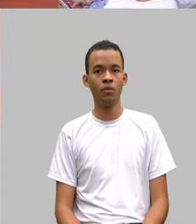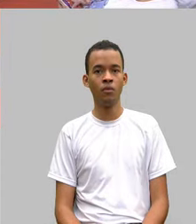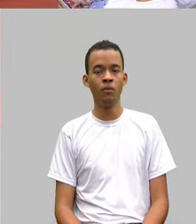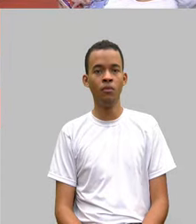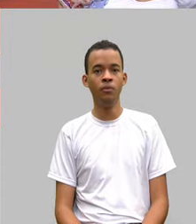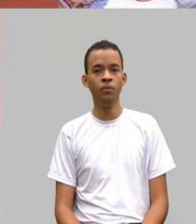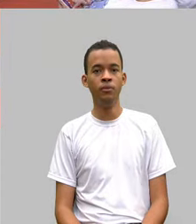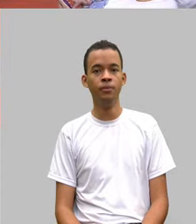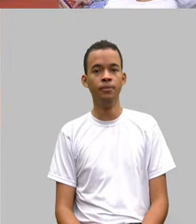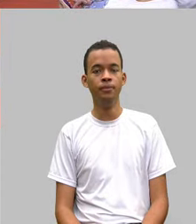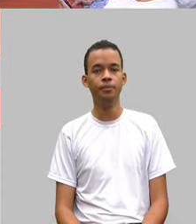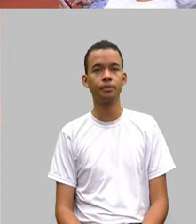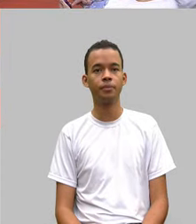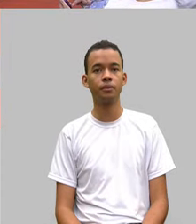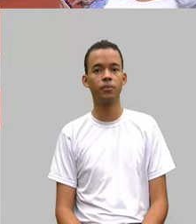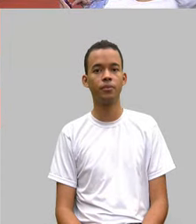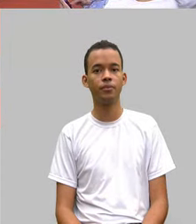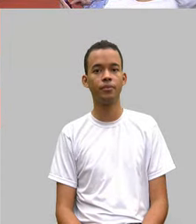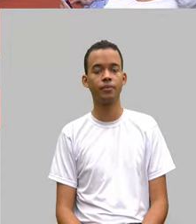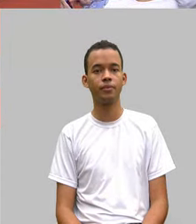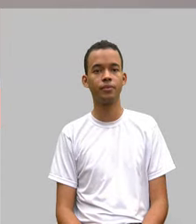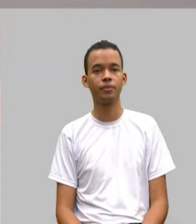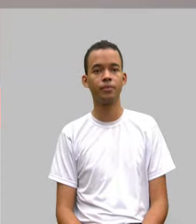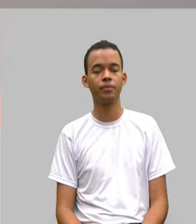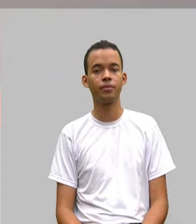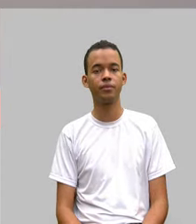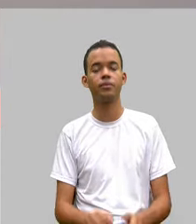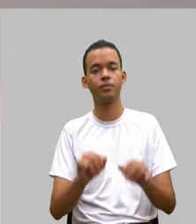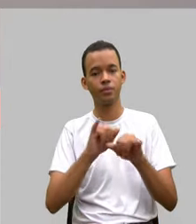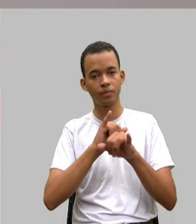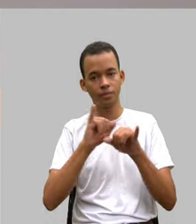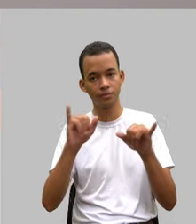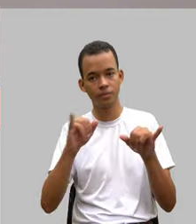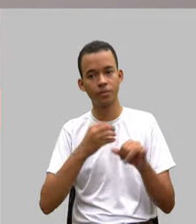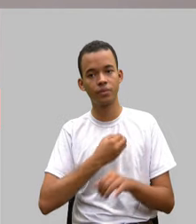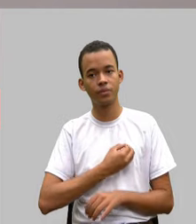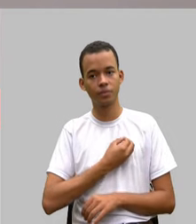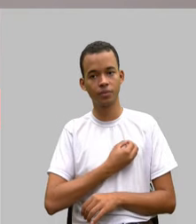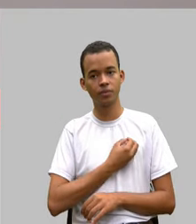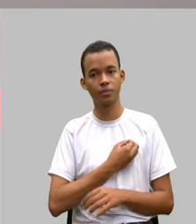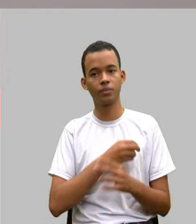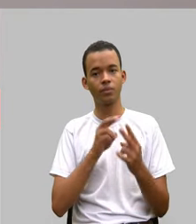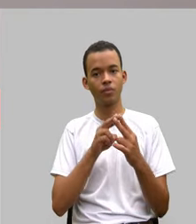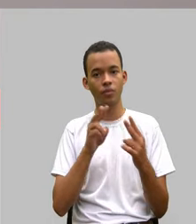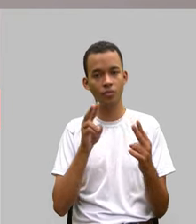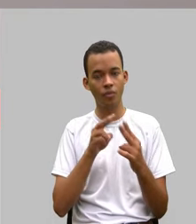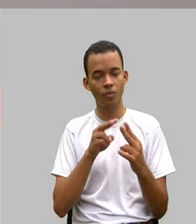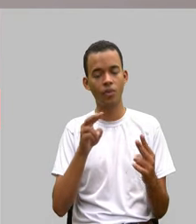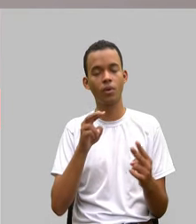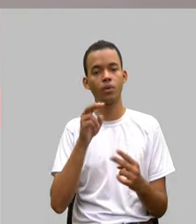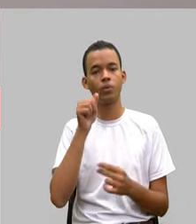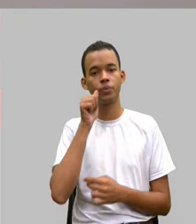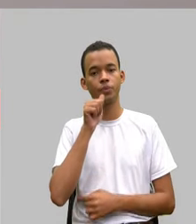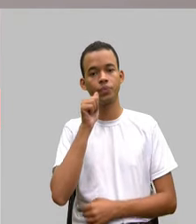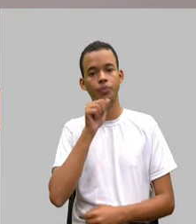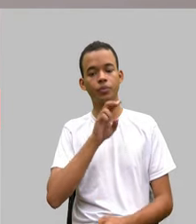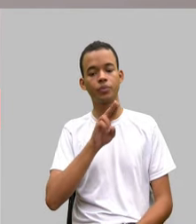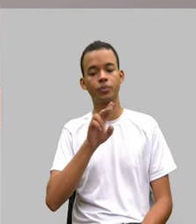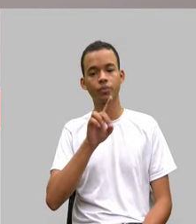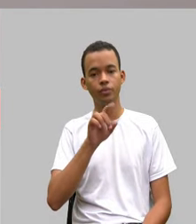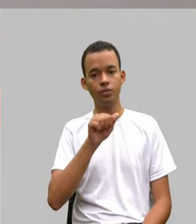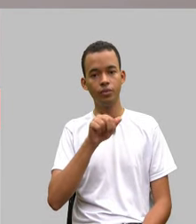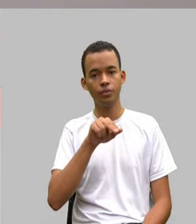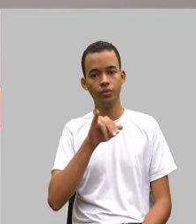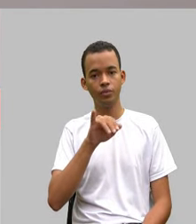obrigada gostaríamos de registrar a participação também de maneira virtual da expositora Daniela Arruda Bastos de